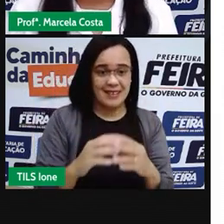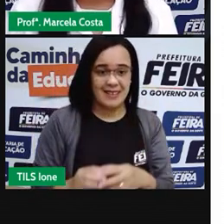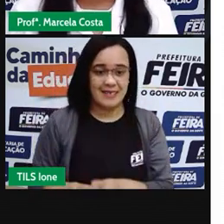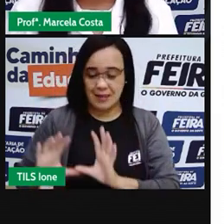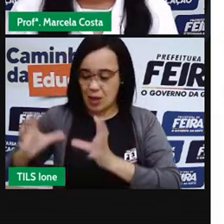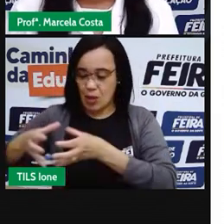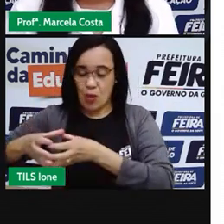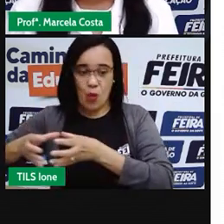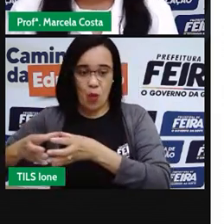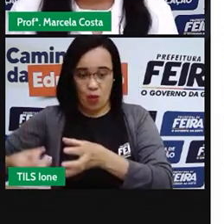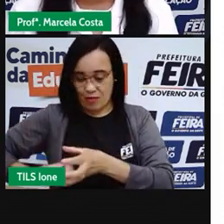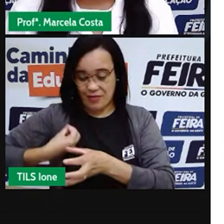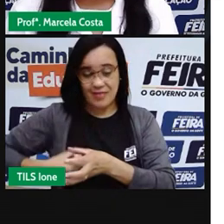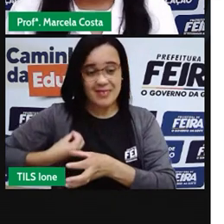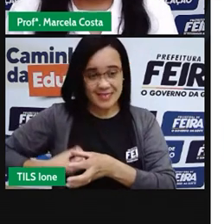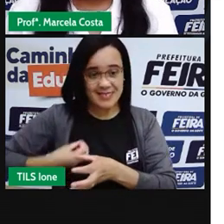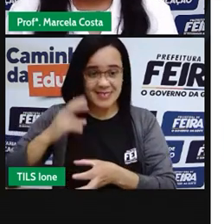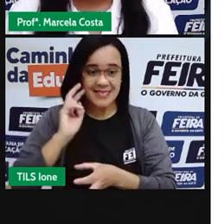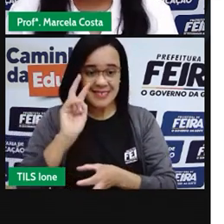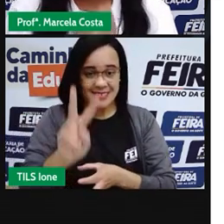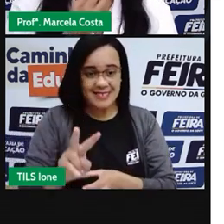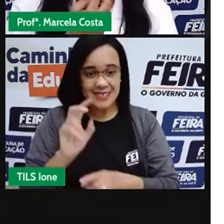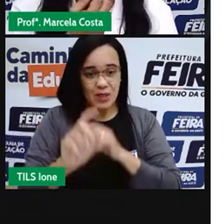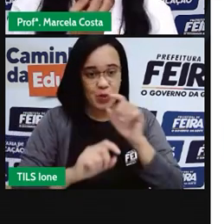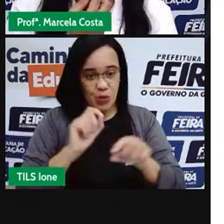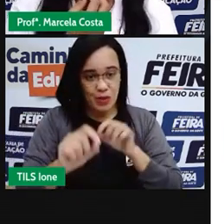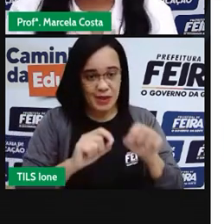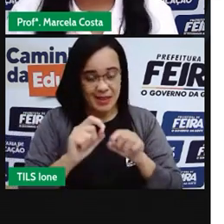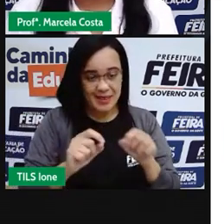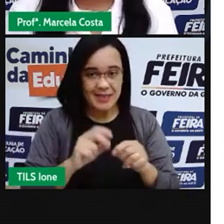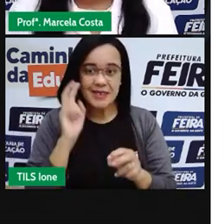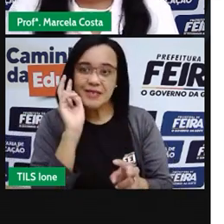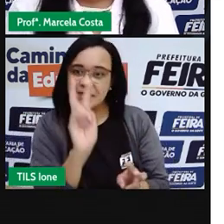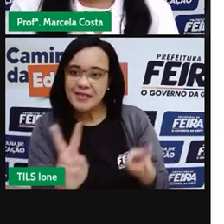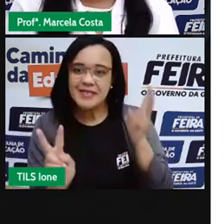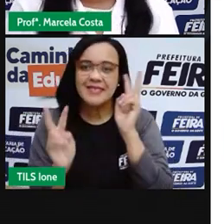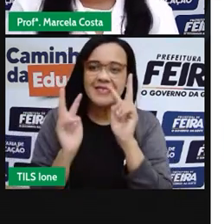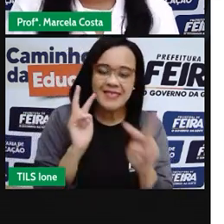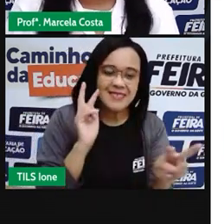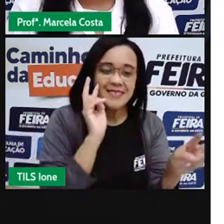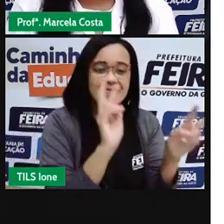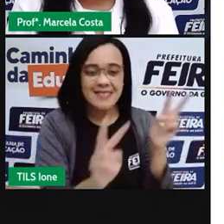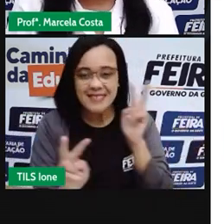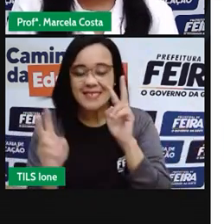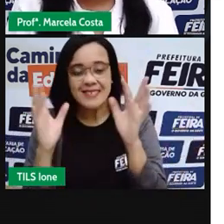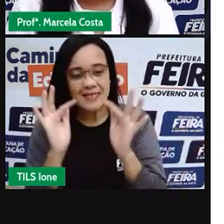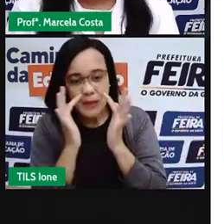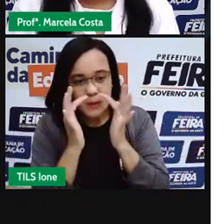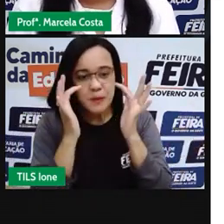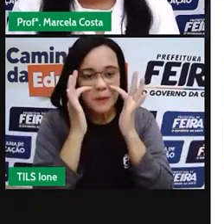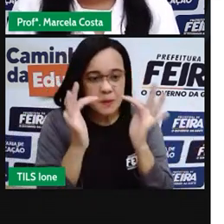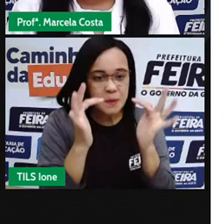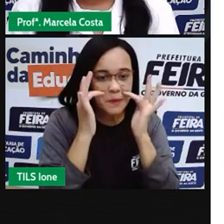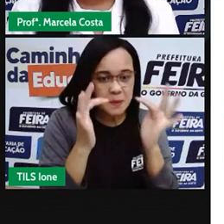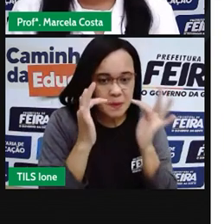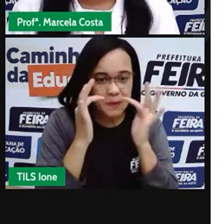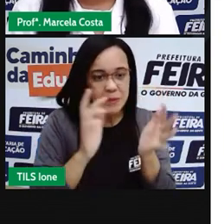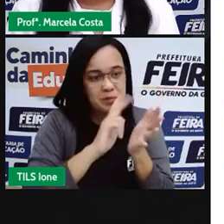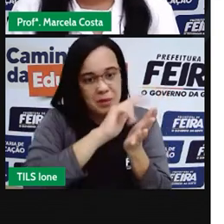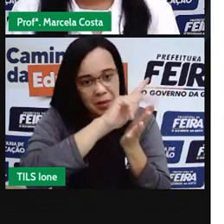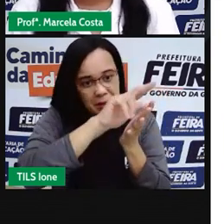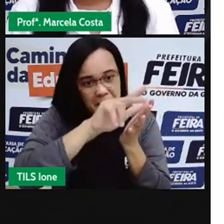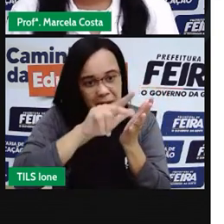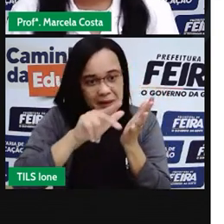vê pela cidade, você também consegue observar essas diferentes formas,